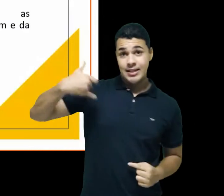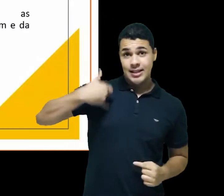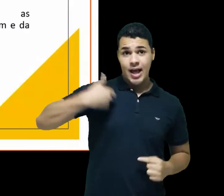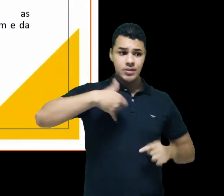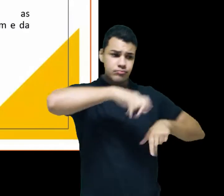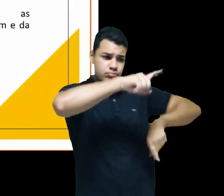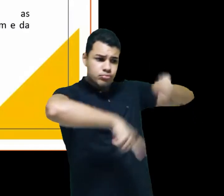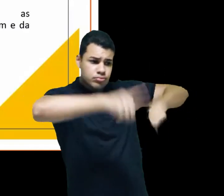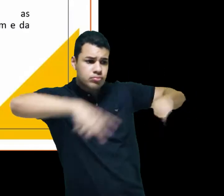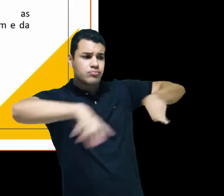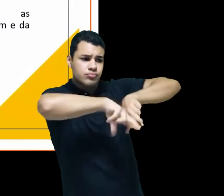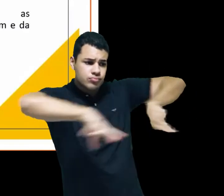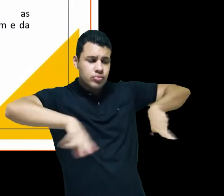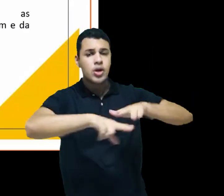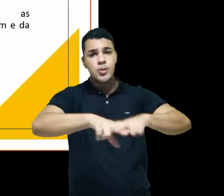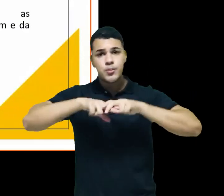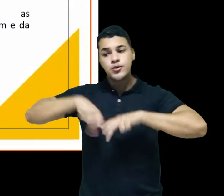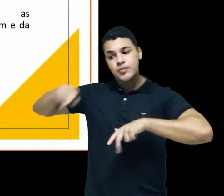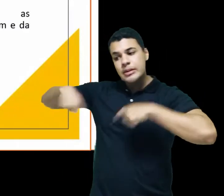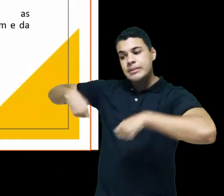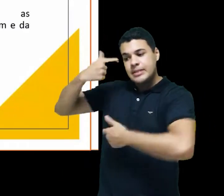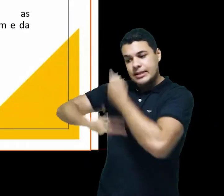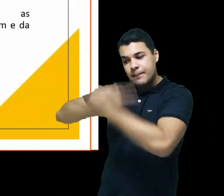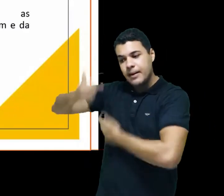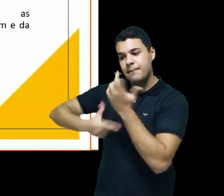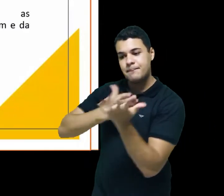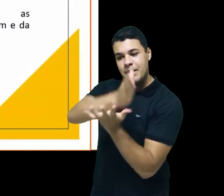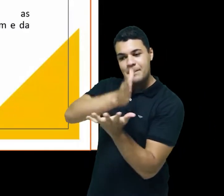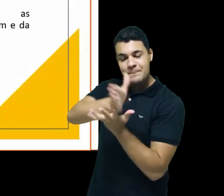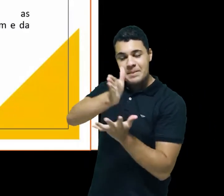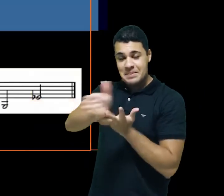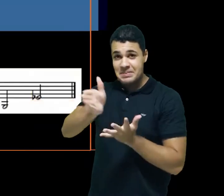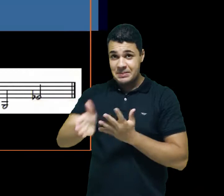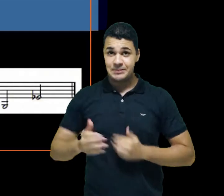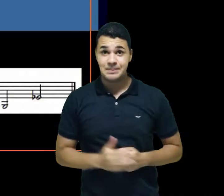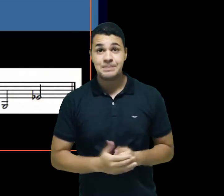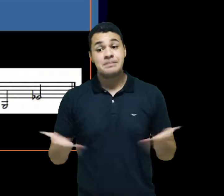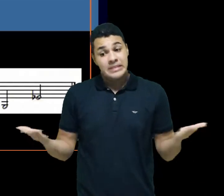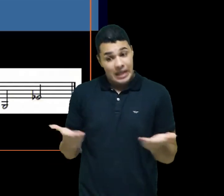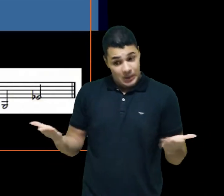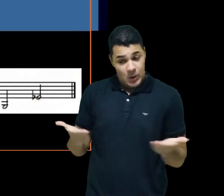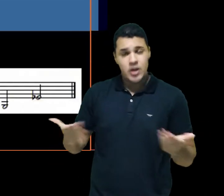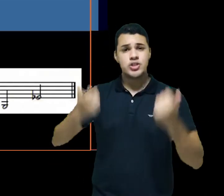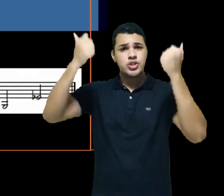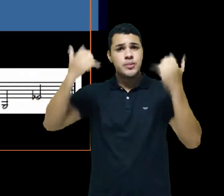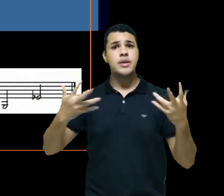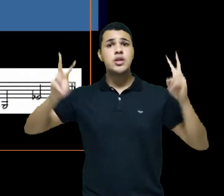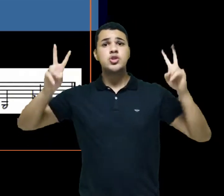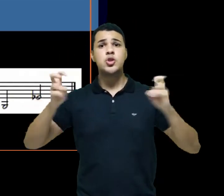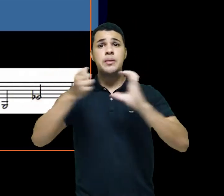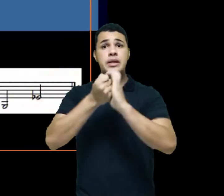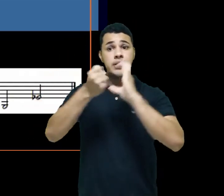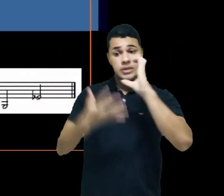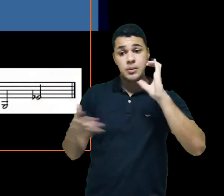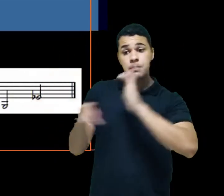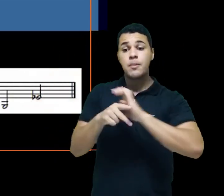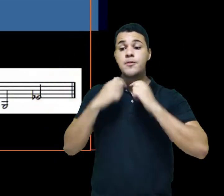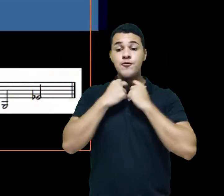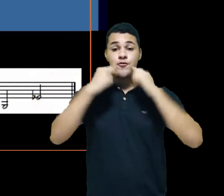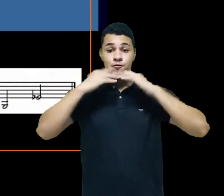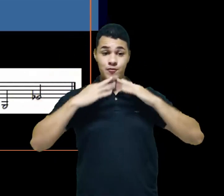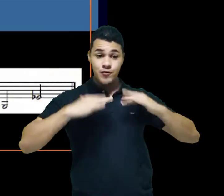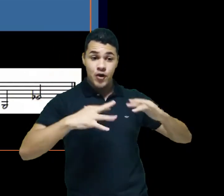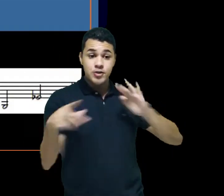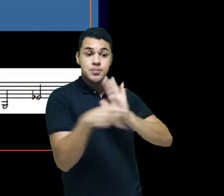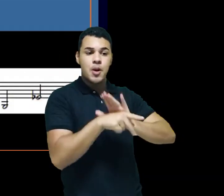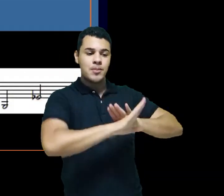e como desenvolver essas potencialidades. Vamos falar um pouco sobre características das